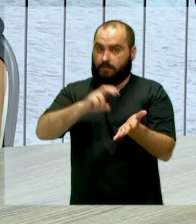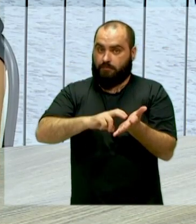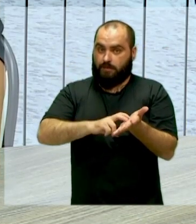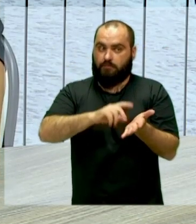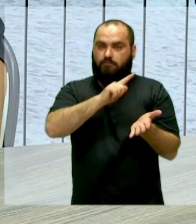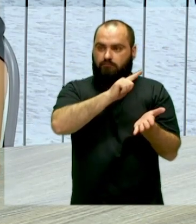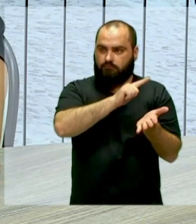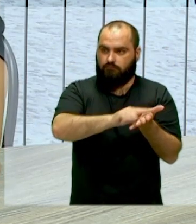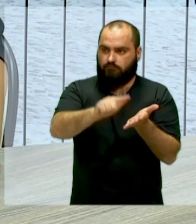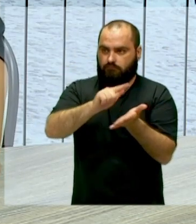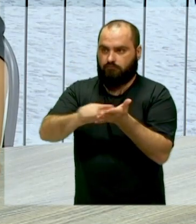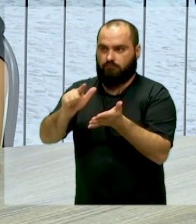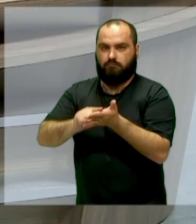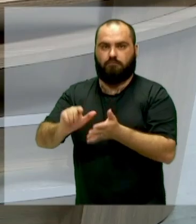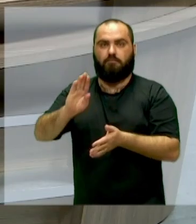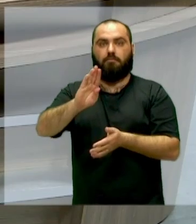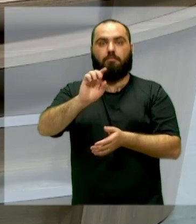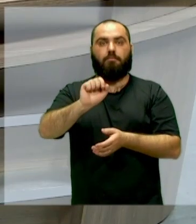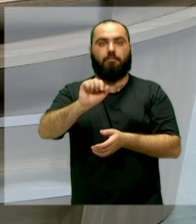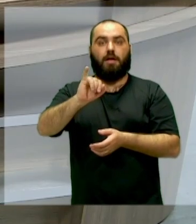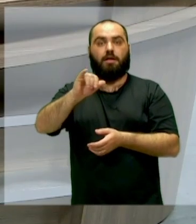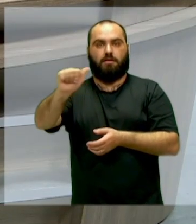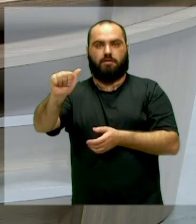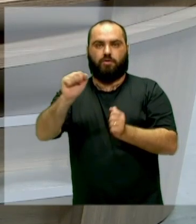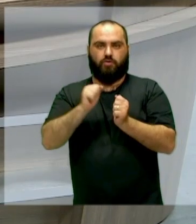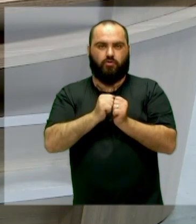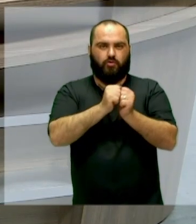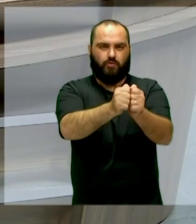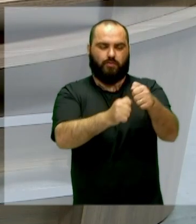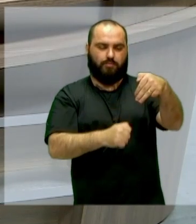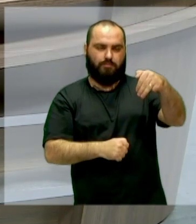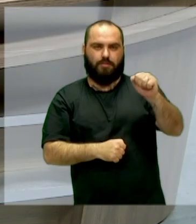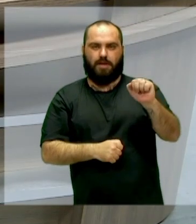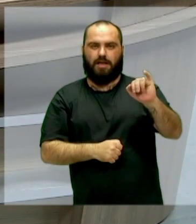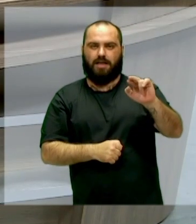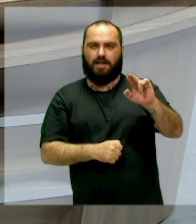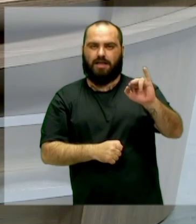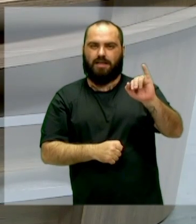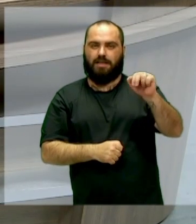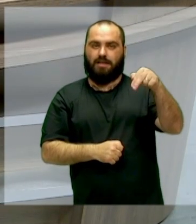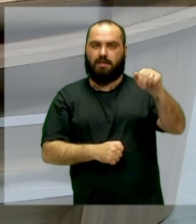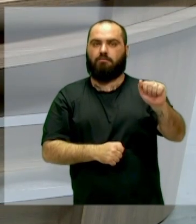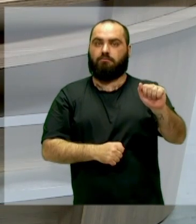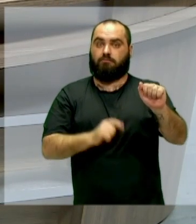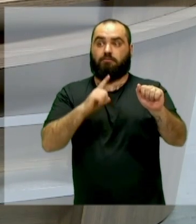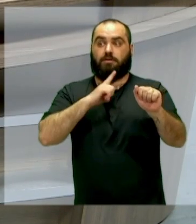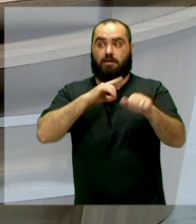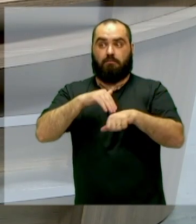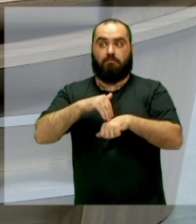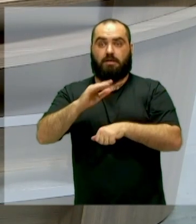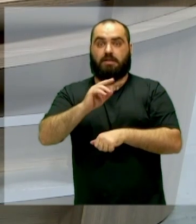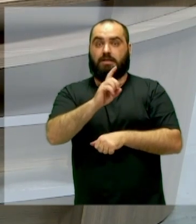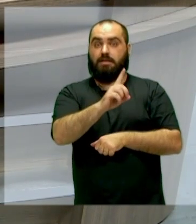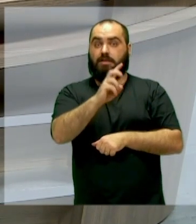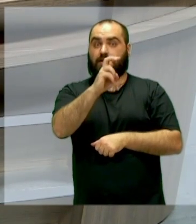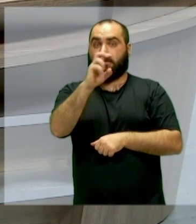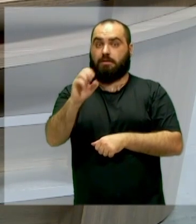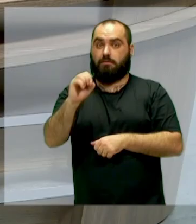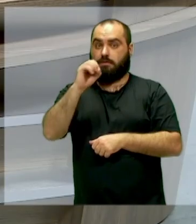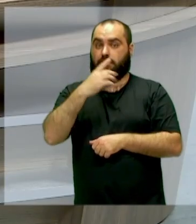limpeza na Bahia fonso vipel junto com a Marina de Itajaí então a gente já tem mais de 150 voluntários